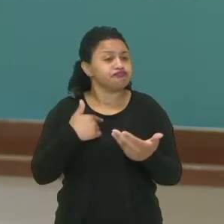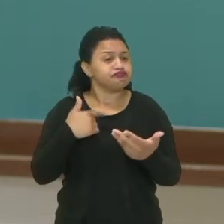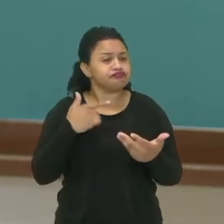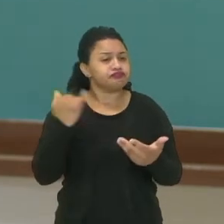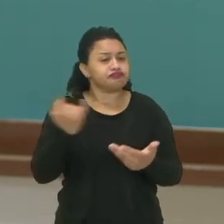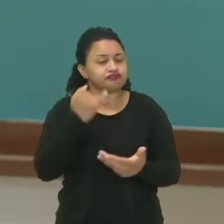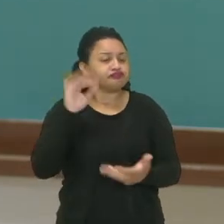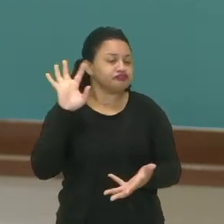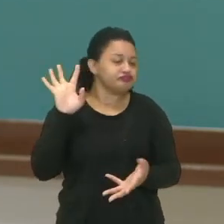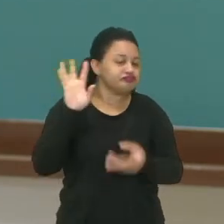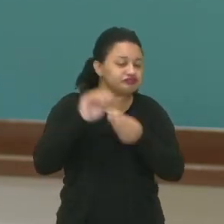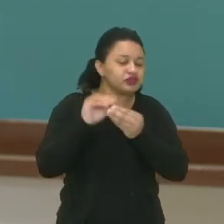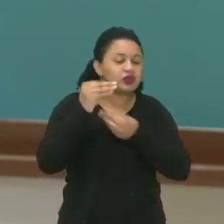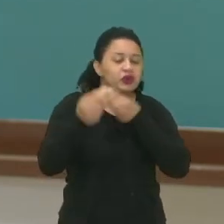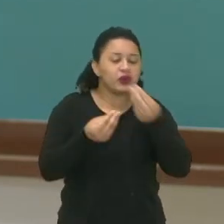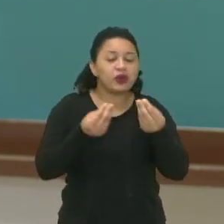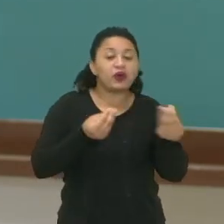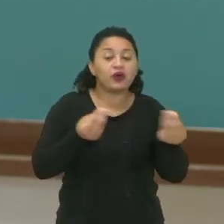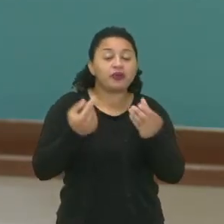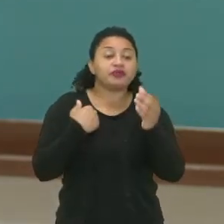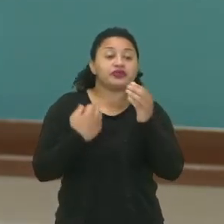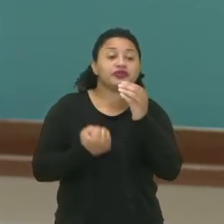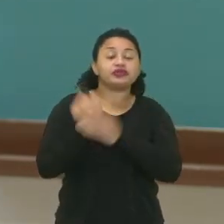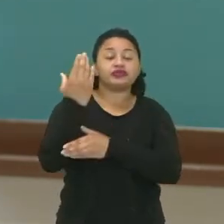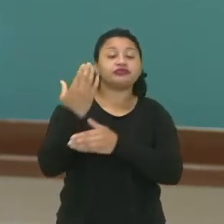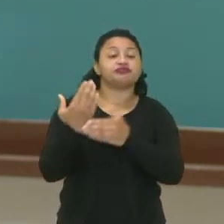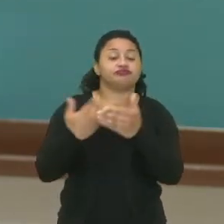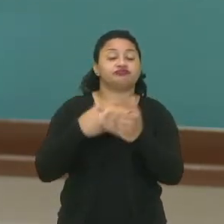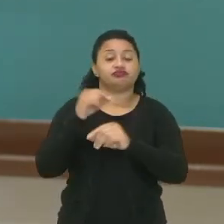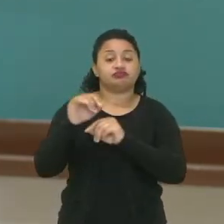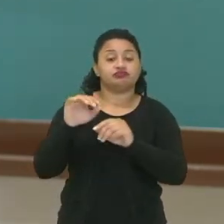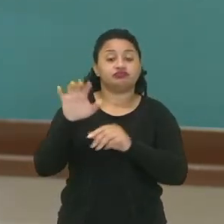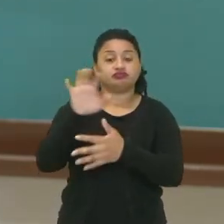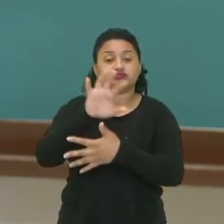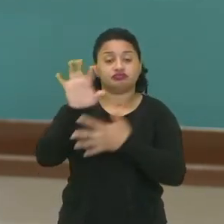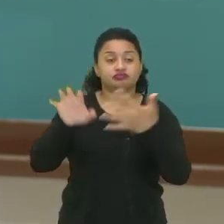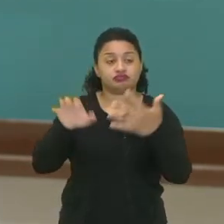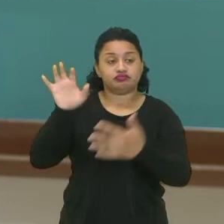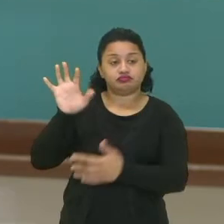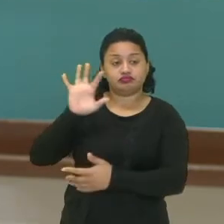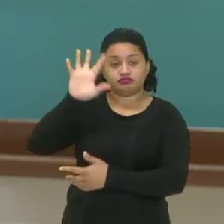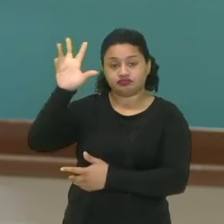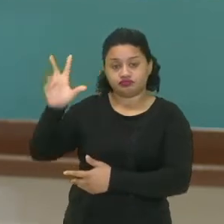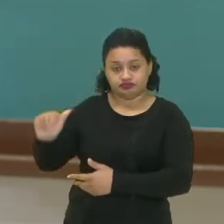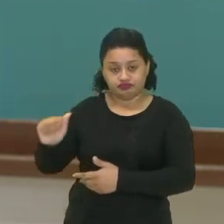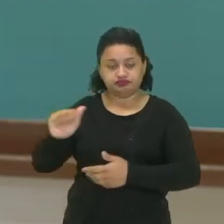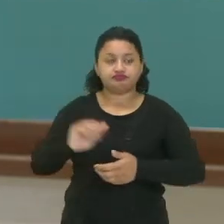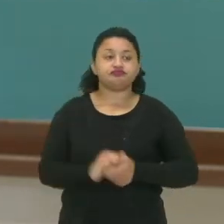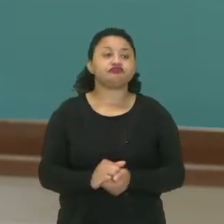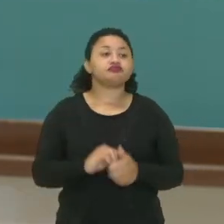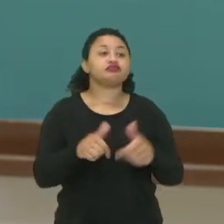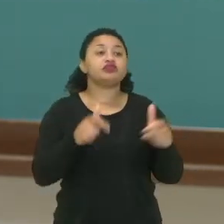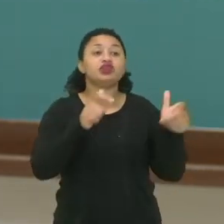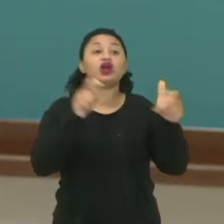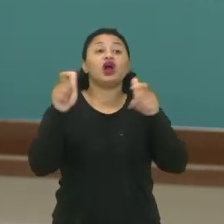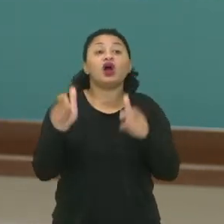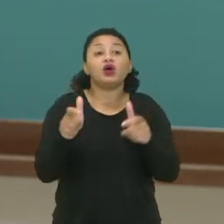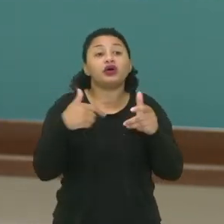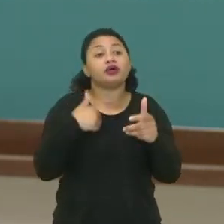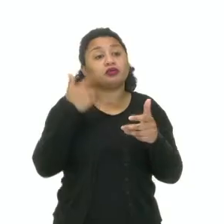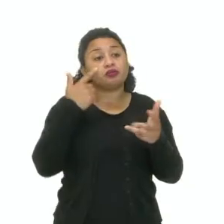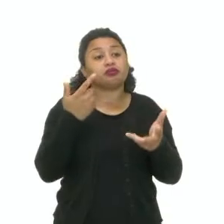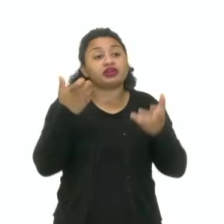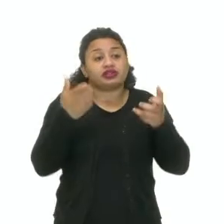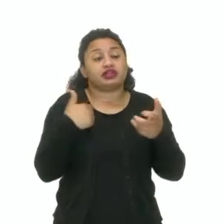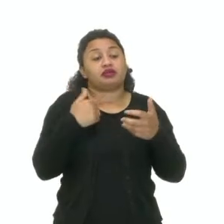resuminho aí de como que se formou, o continente africano, ok? Muito bem, então a localização. Então repare, é